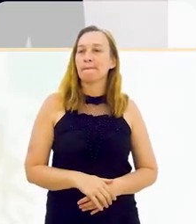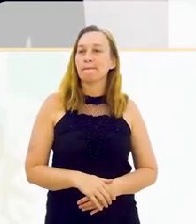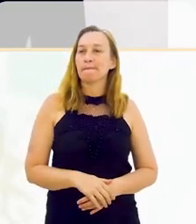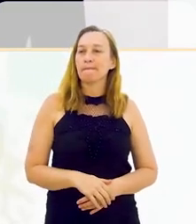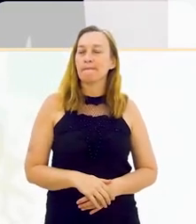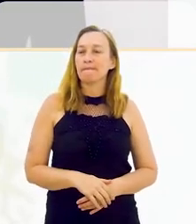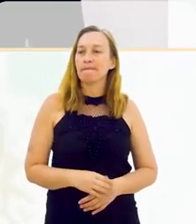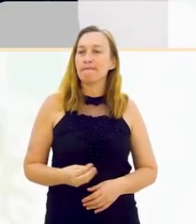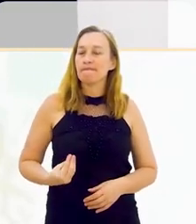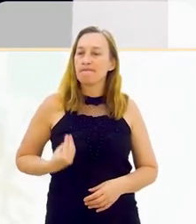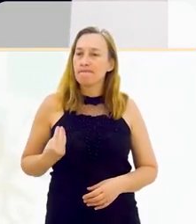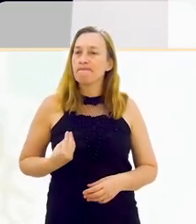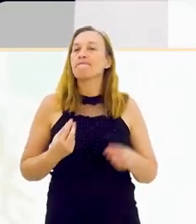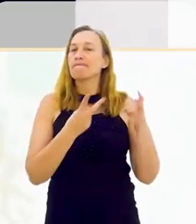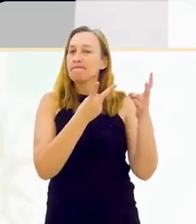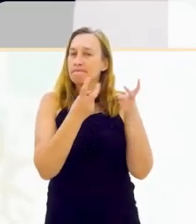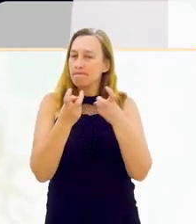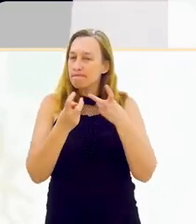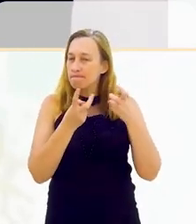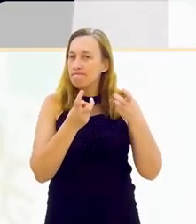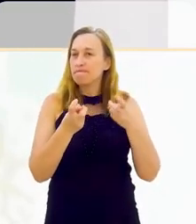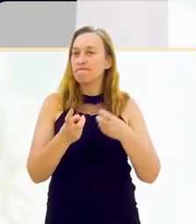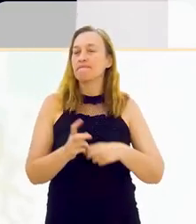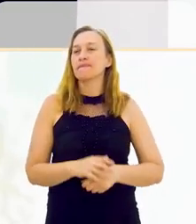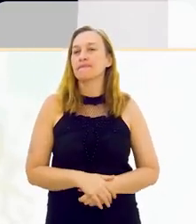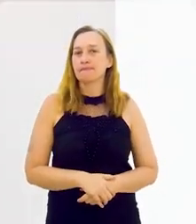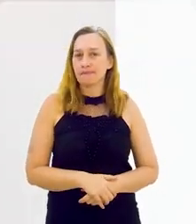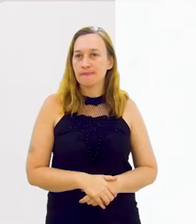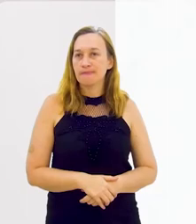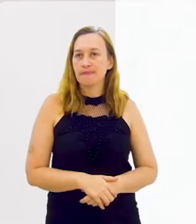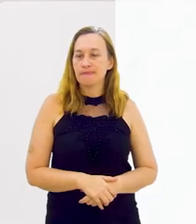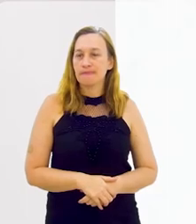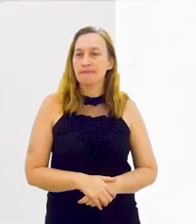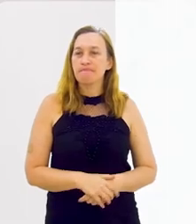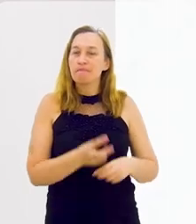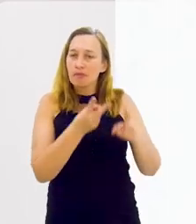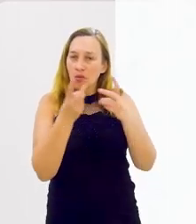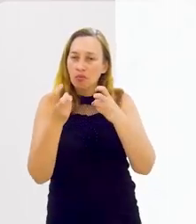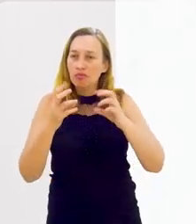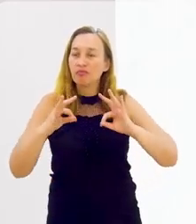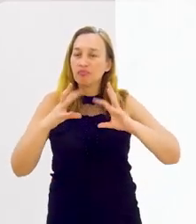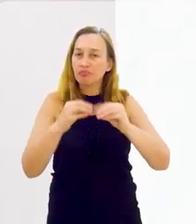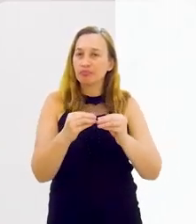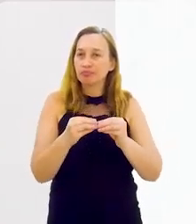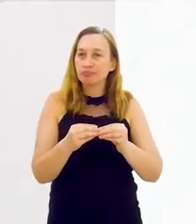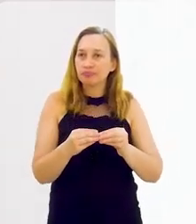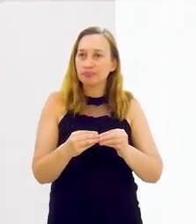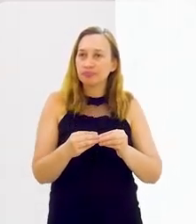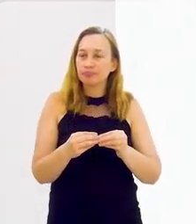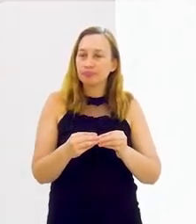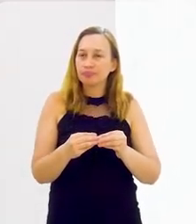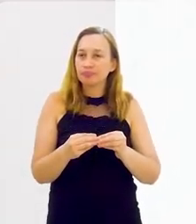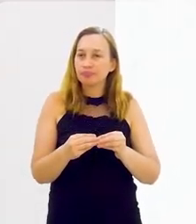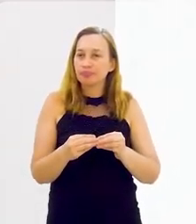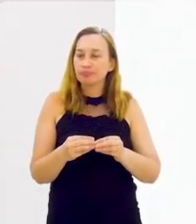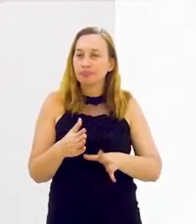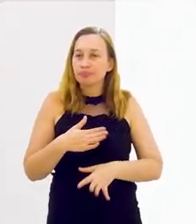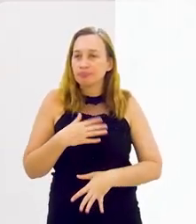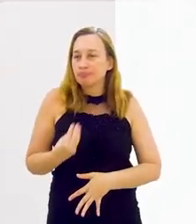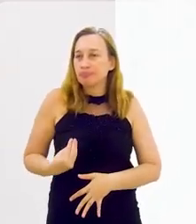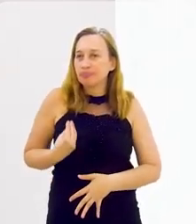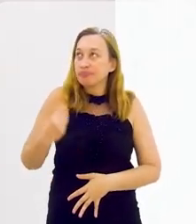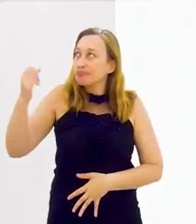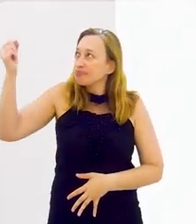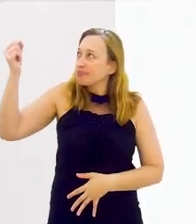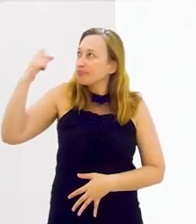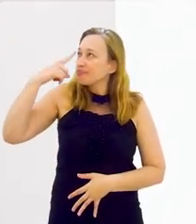presente e na observação. Por isso a observação, né? É importante a gente observar tudo. Observar. Se para